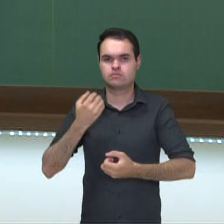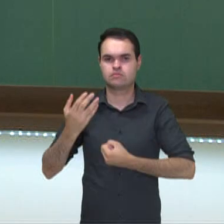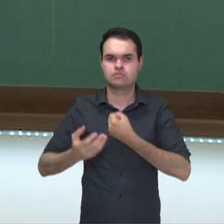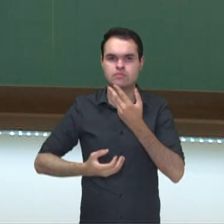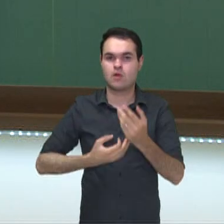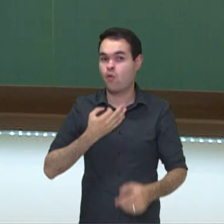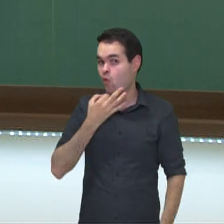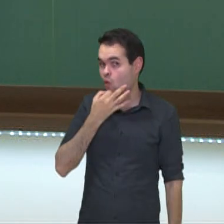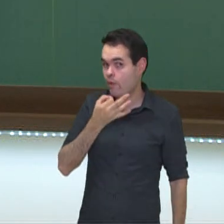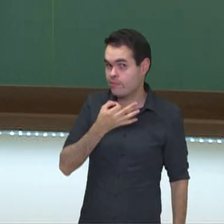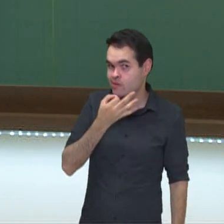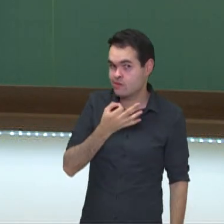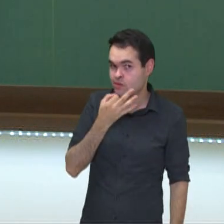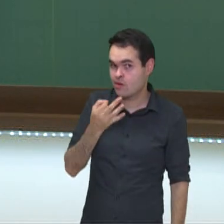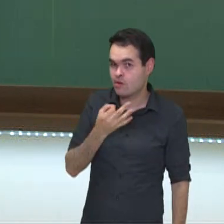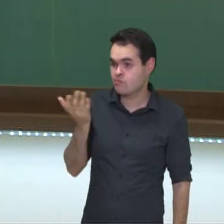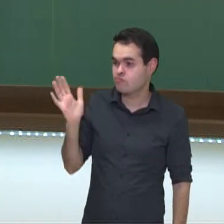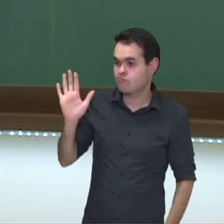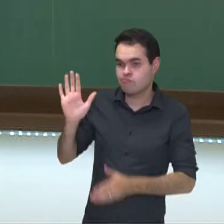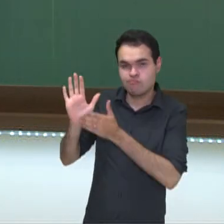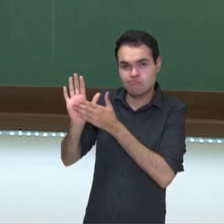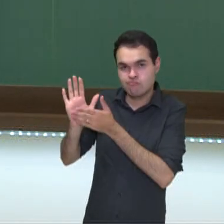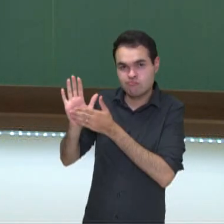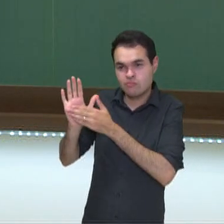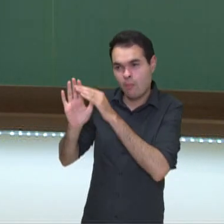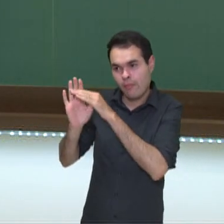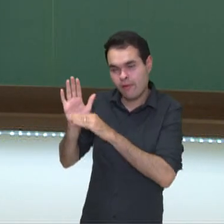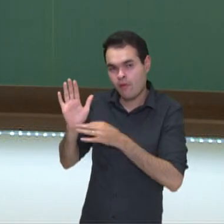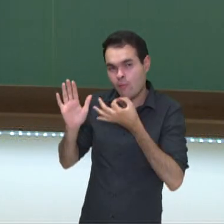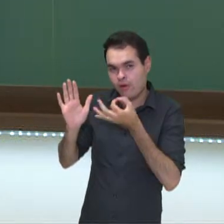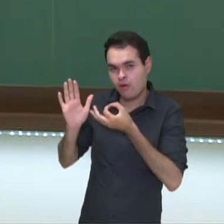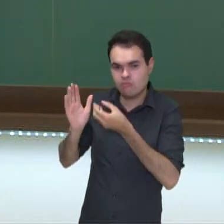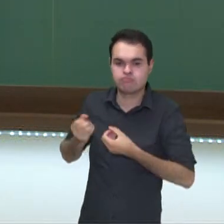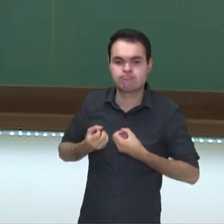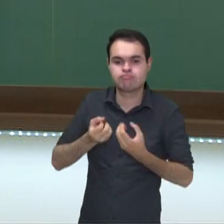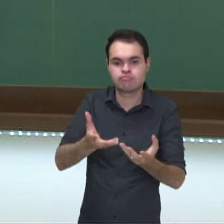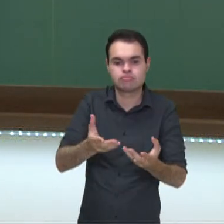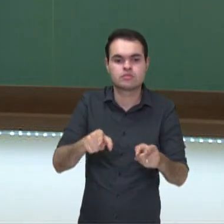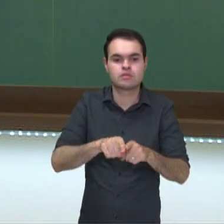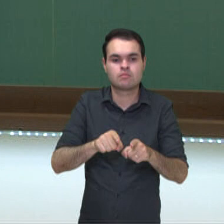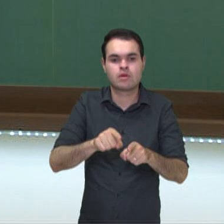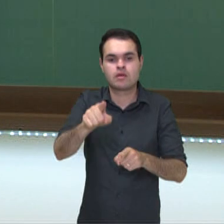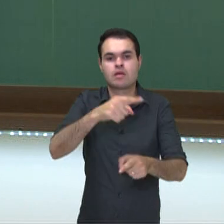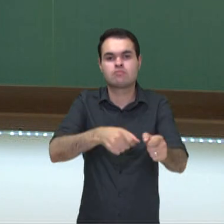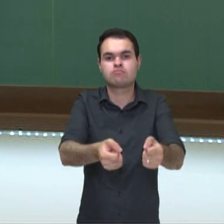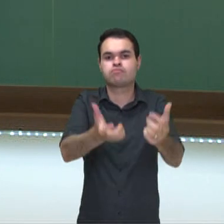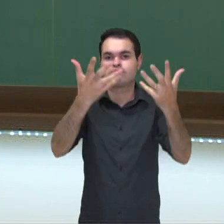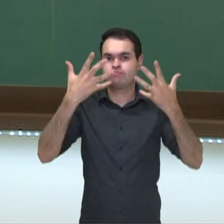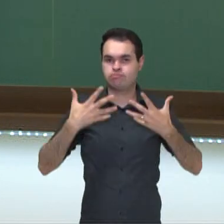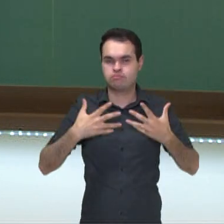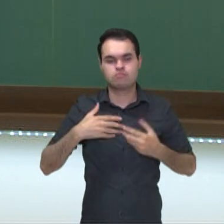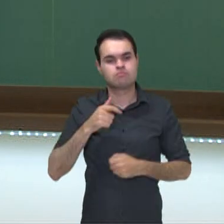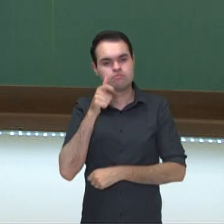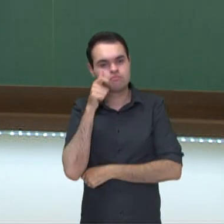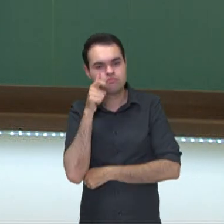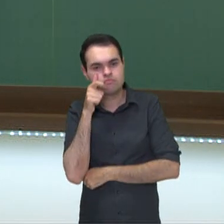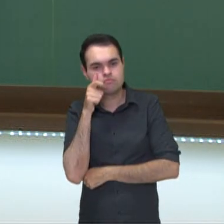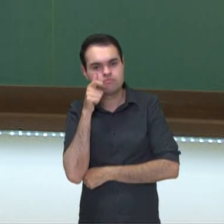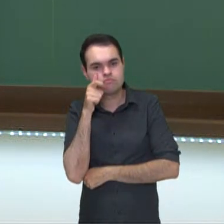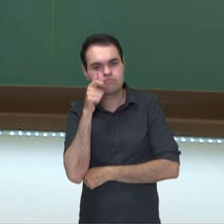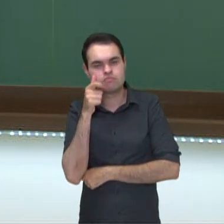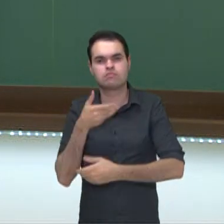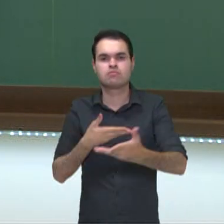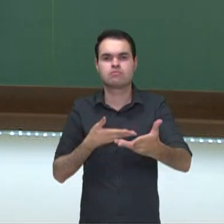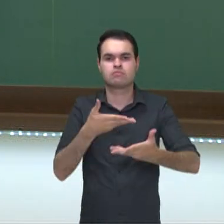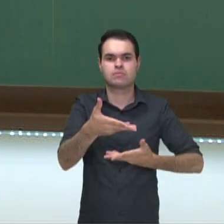nossas opiniões, as nossas ideias e também a escutar o outro é algo essencial para o